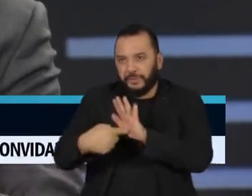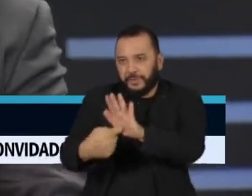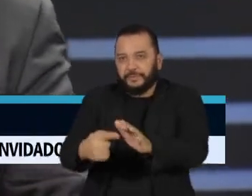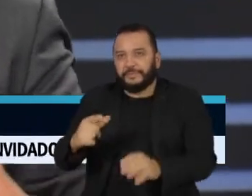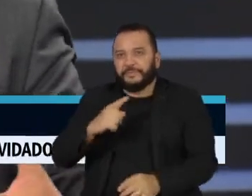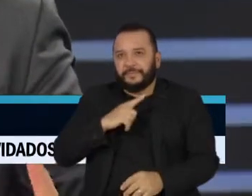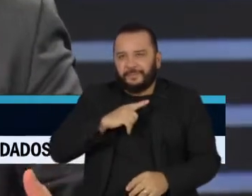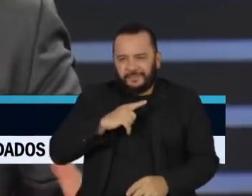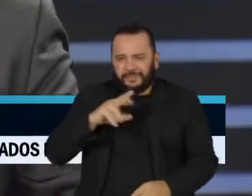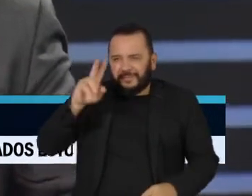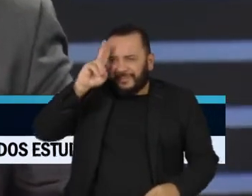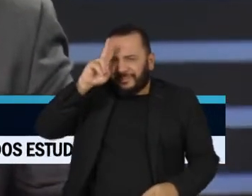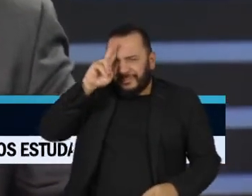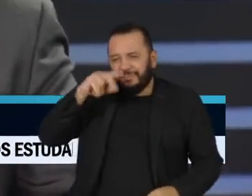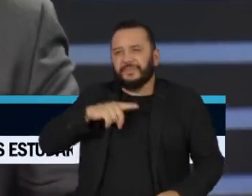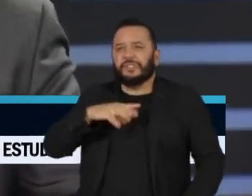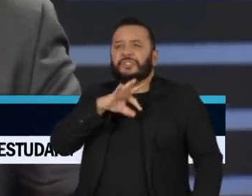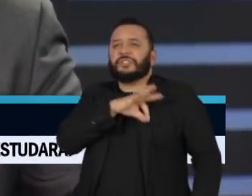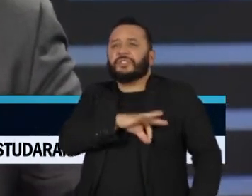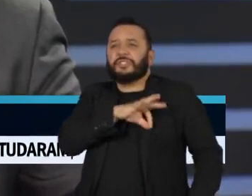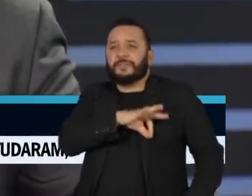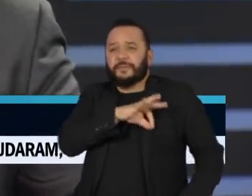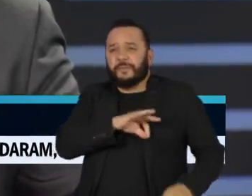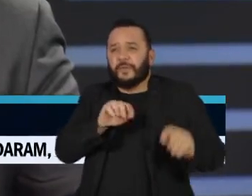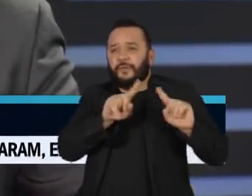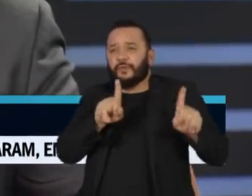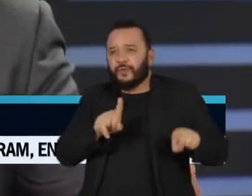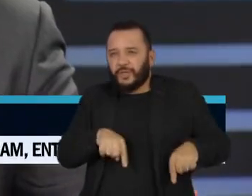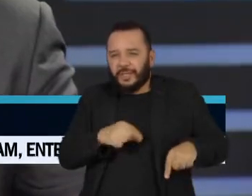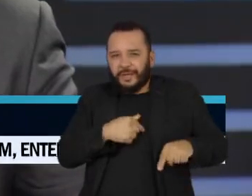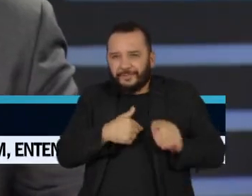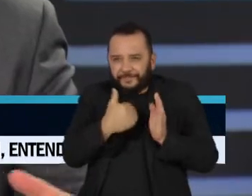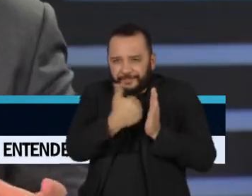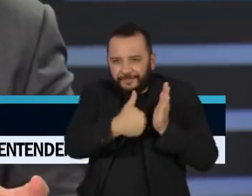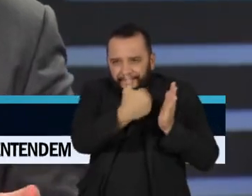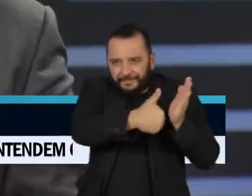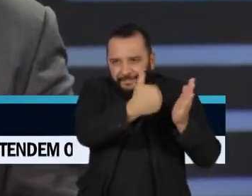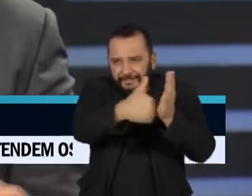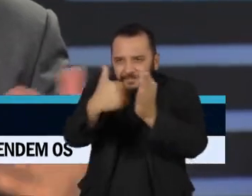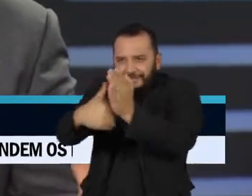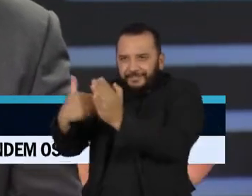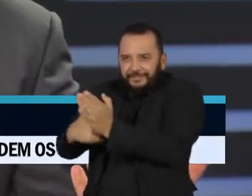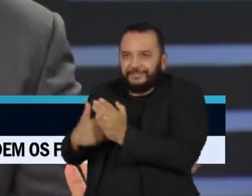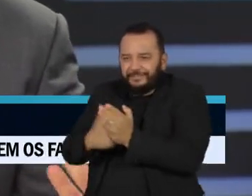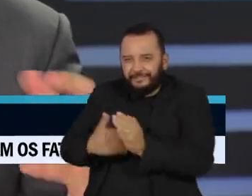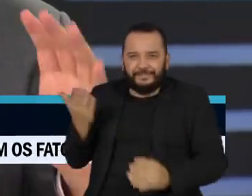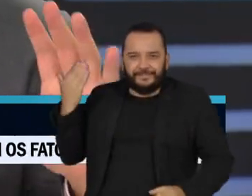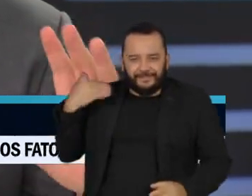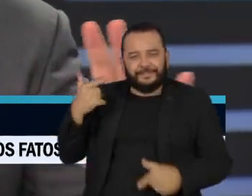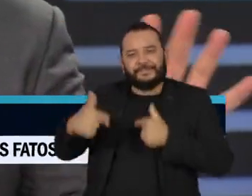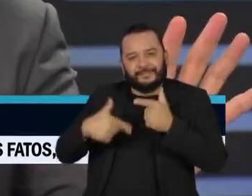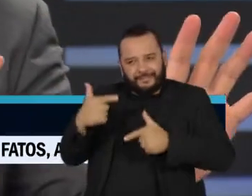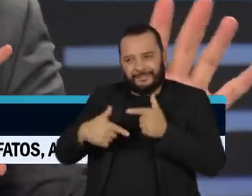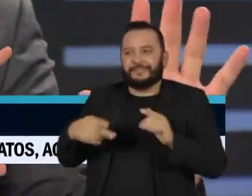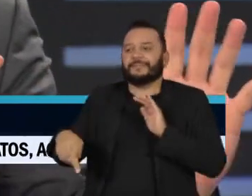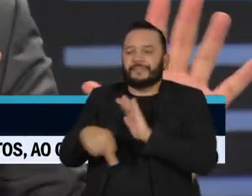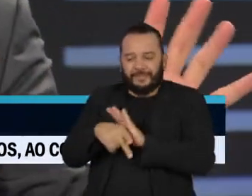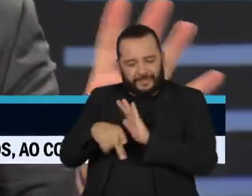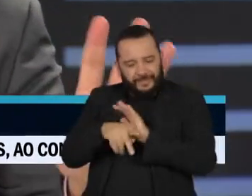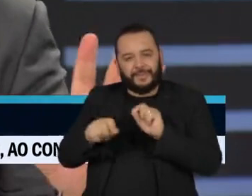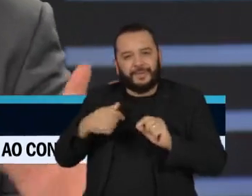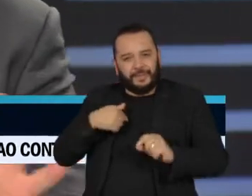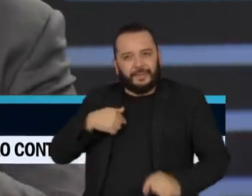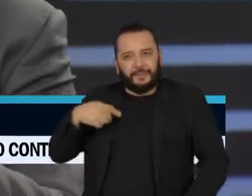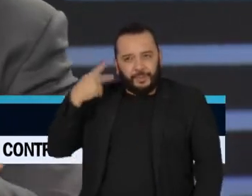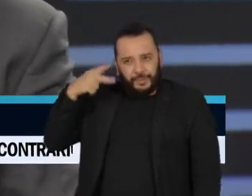traduzindo desvio de dinheiro dos Servidores do gabinete dele é quando o parlamentar que parou que